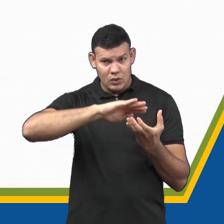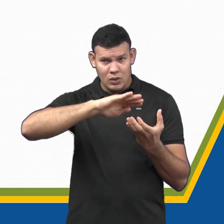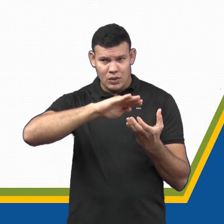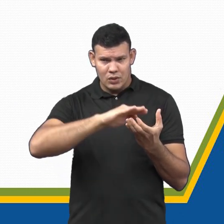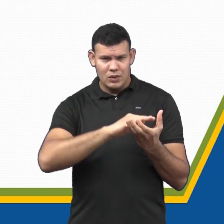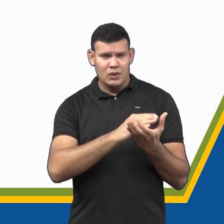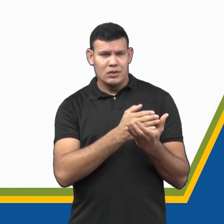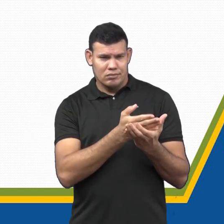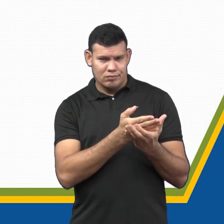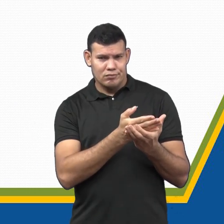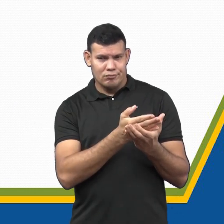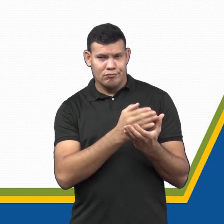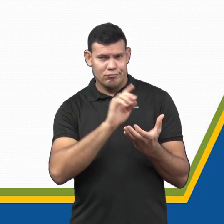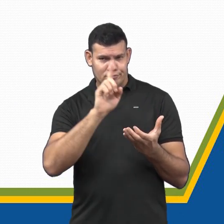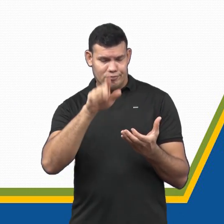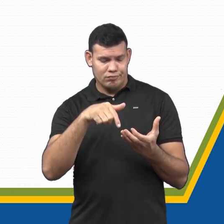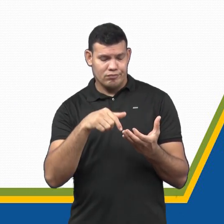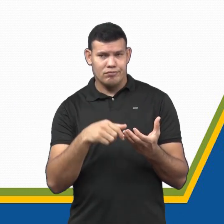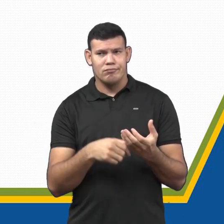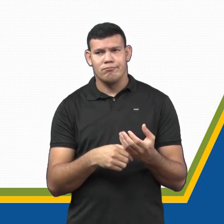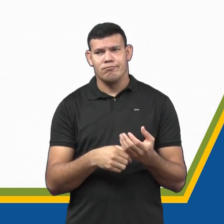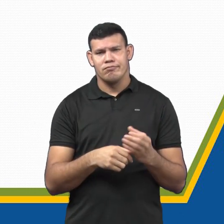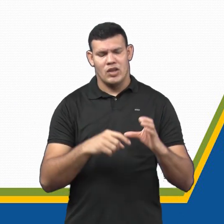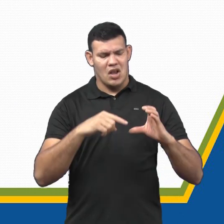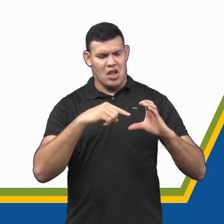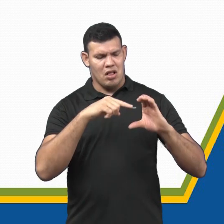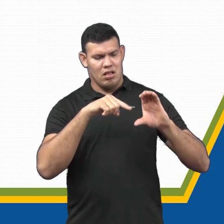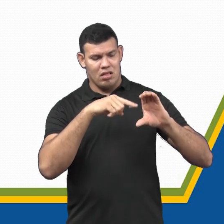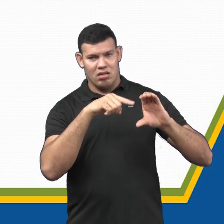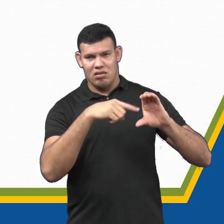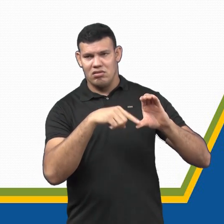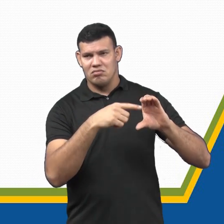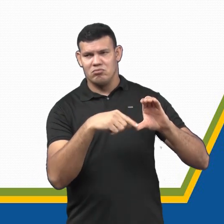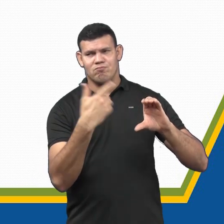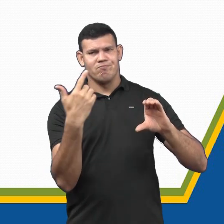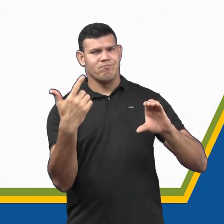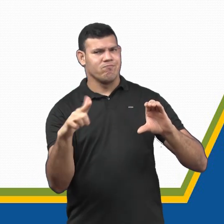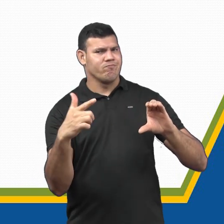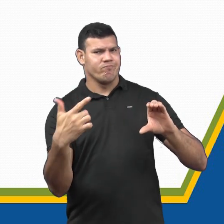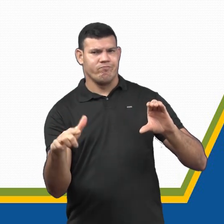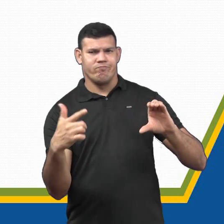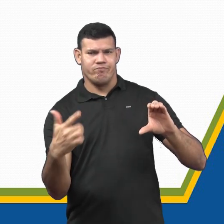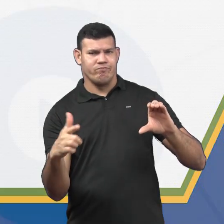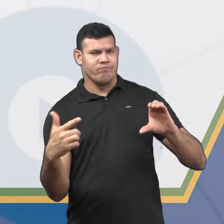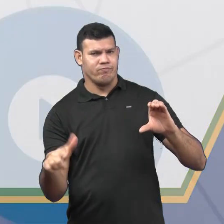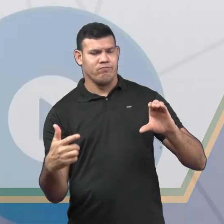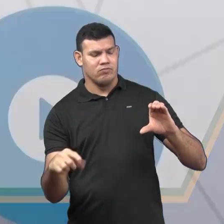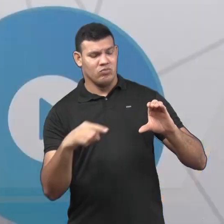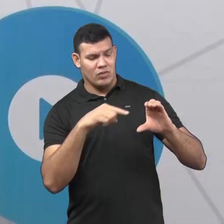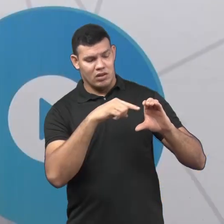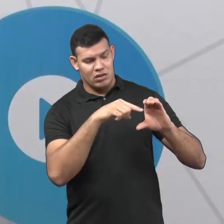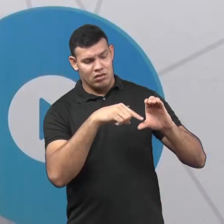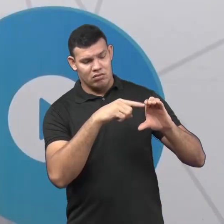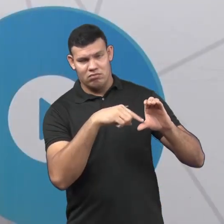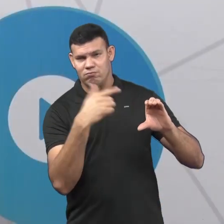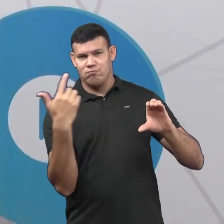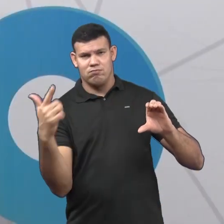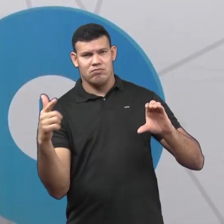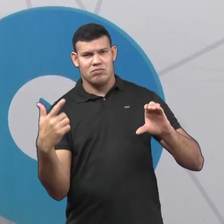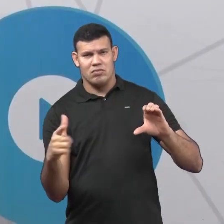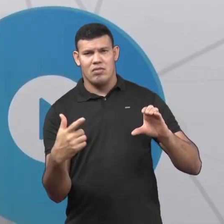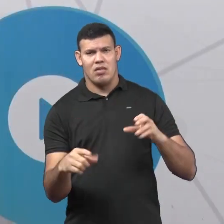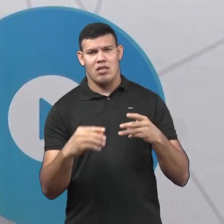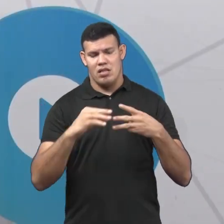achatada, e além disso, as células elas são anucleadas, ou seja, elas não possuem núcleo. Quando os